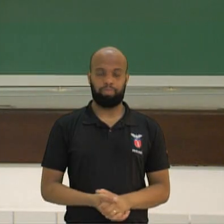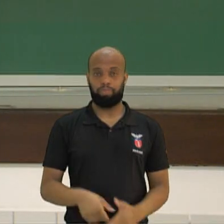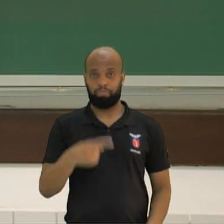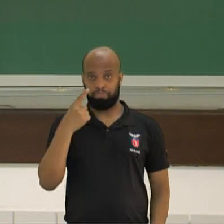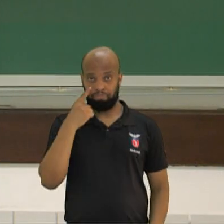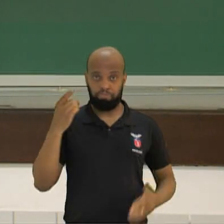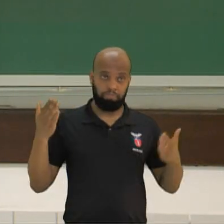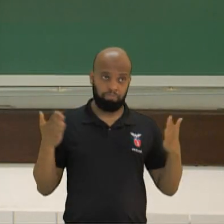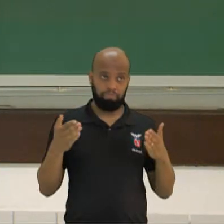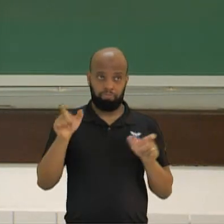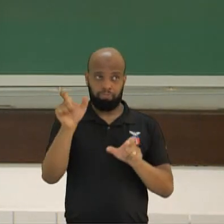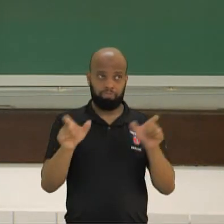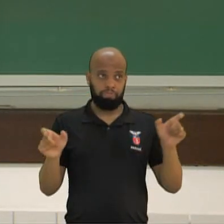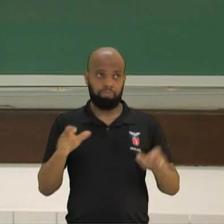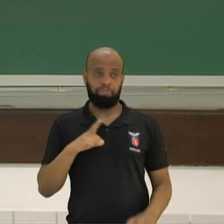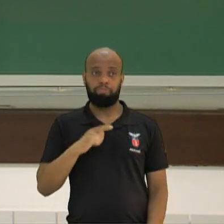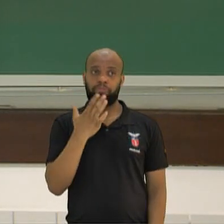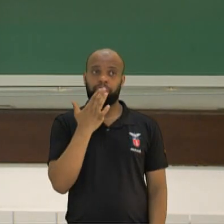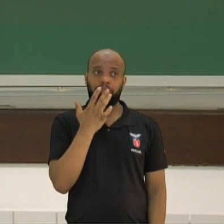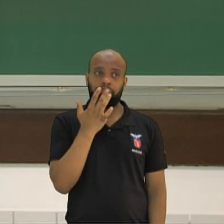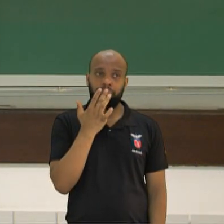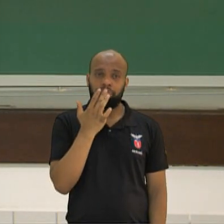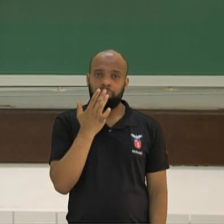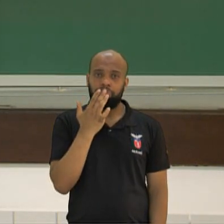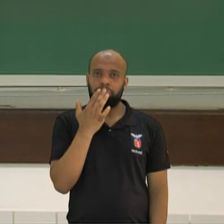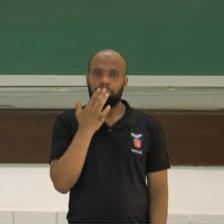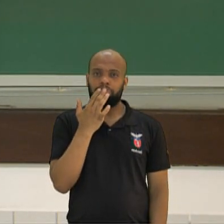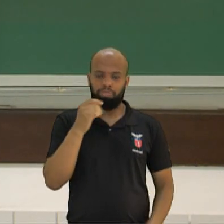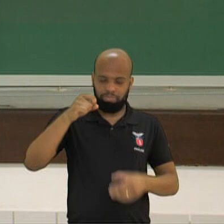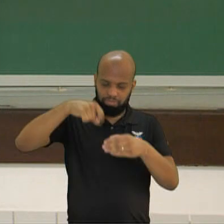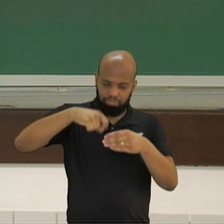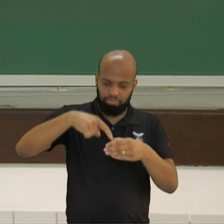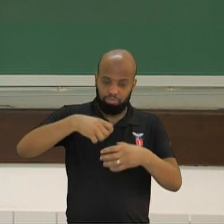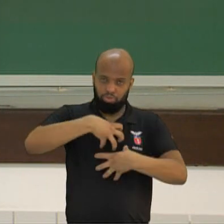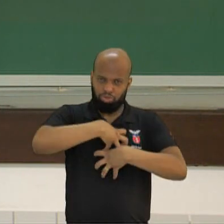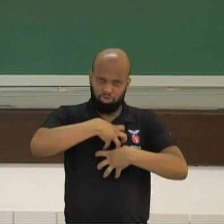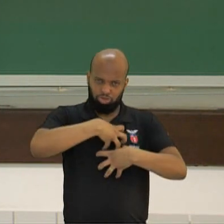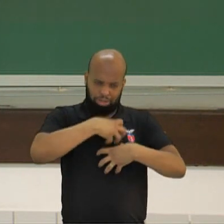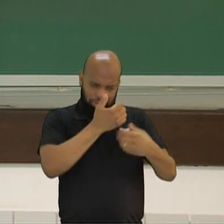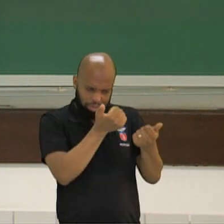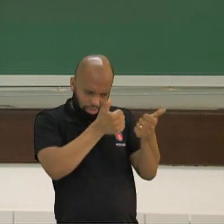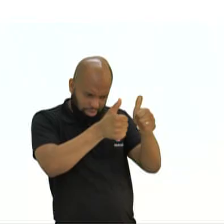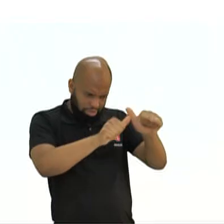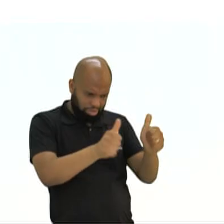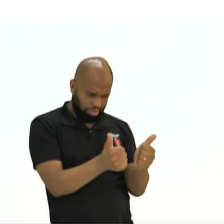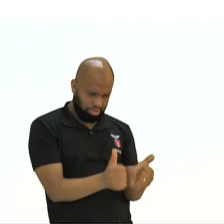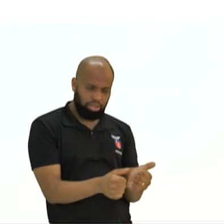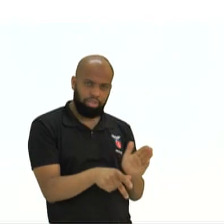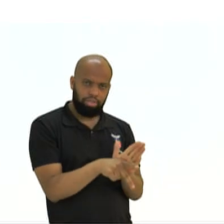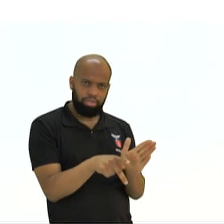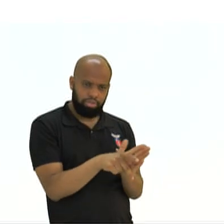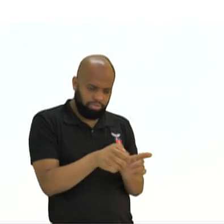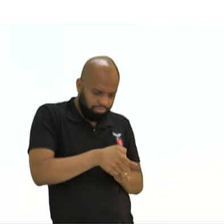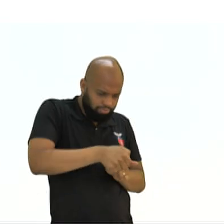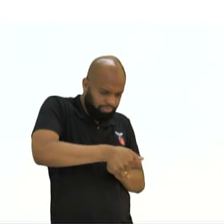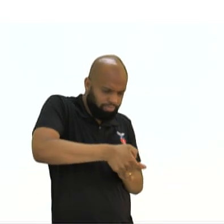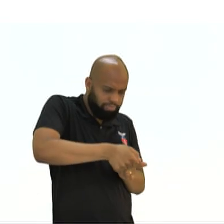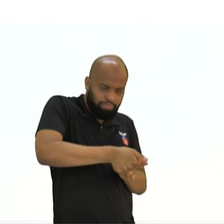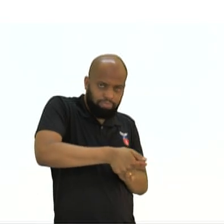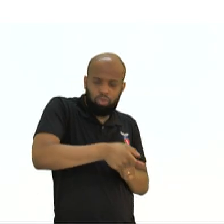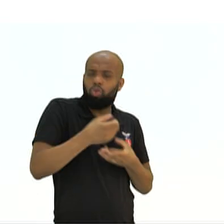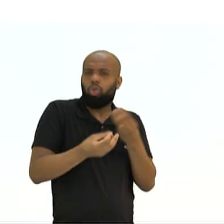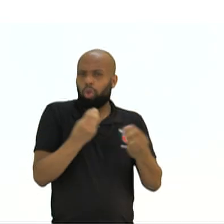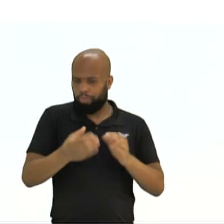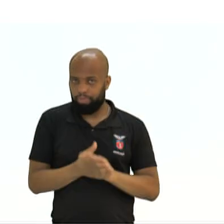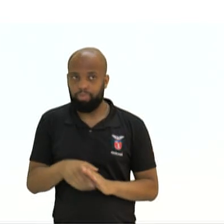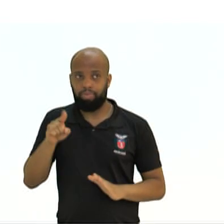Olha lá, pessoal, cor da semente, forma da vagem, sabor da semente, forma da semente, bom,